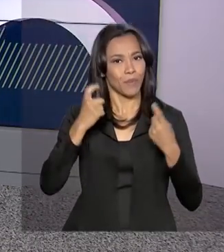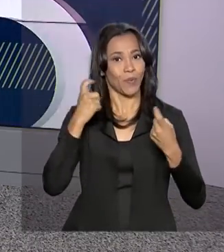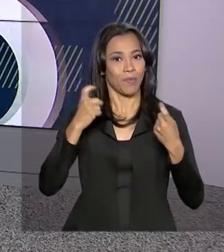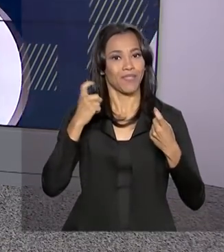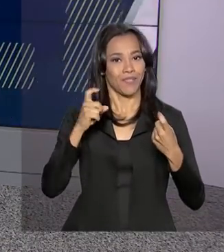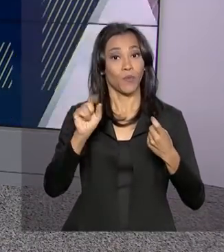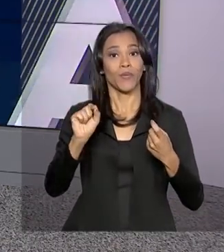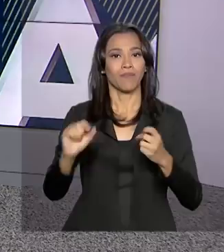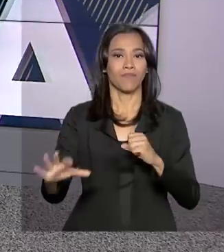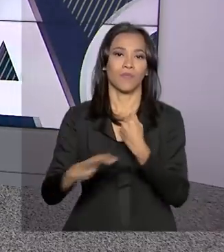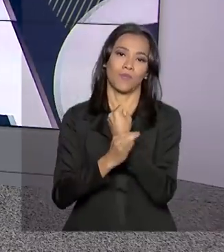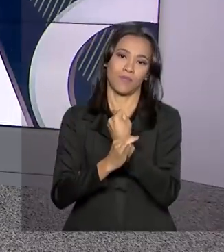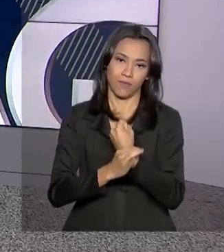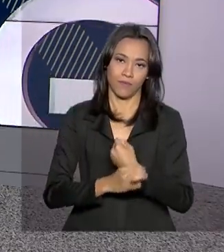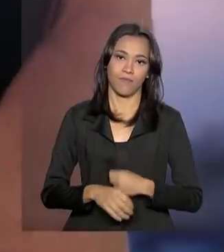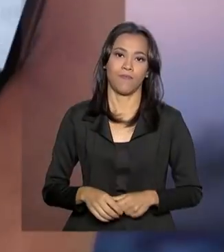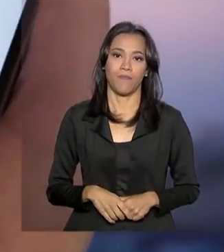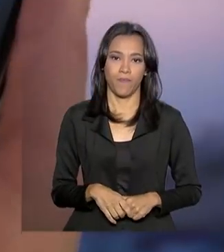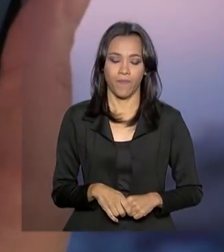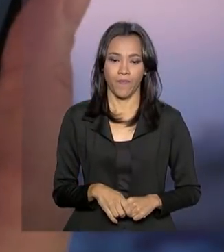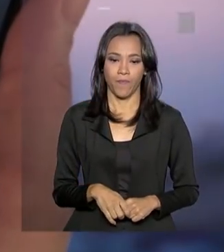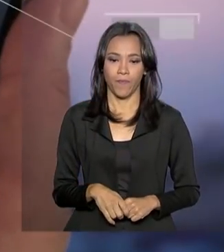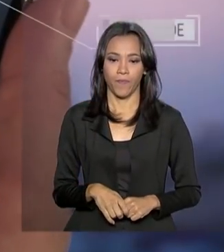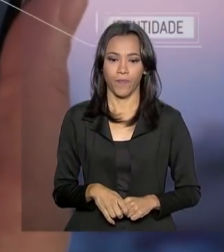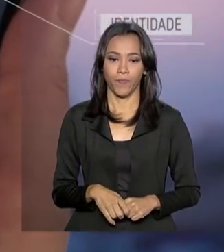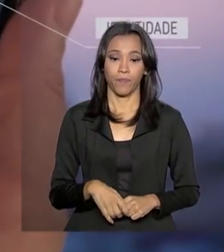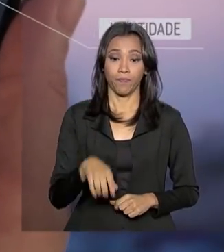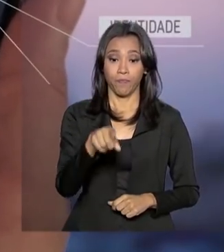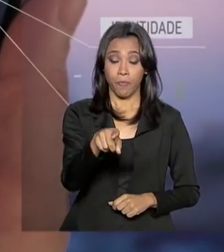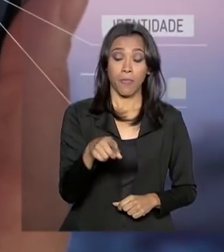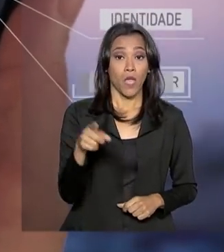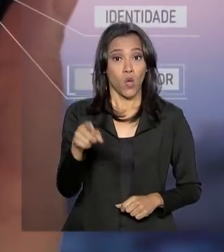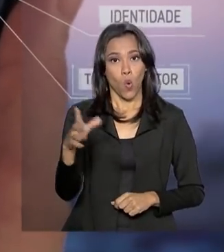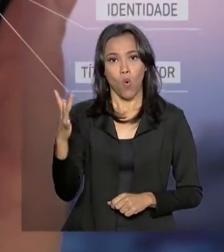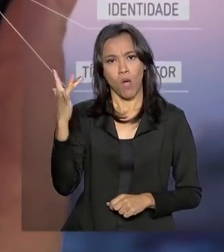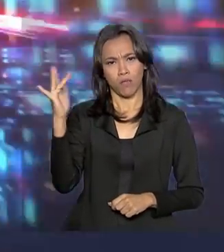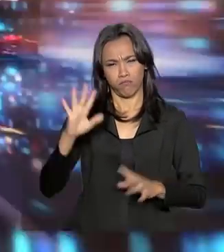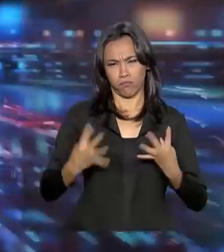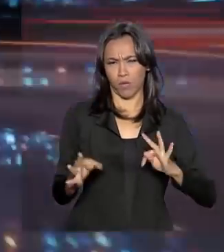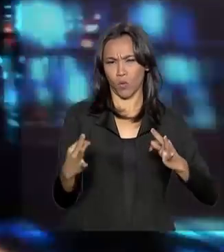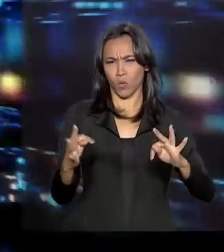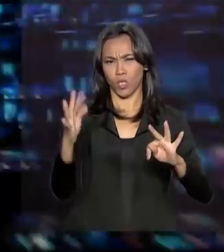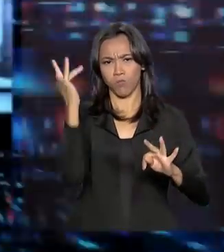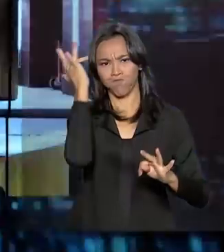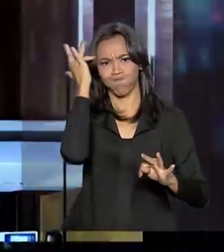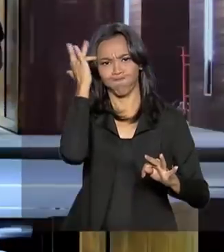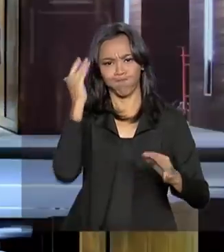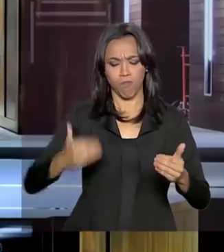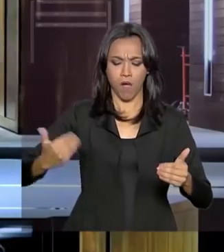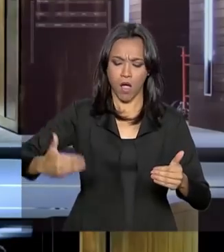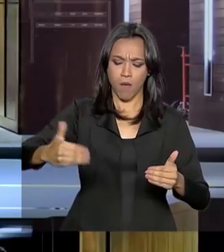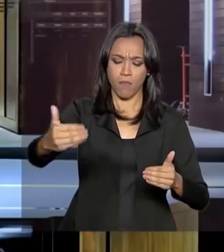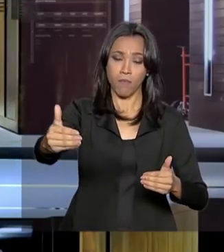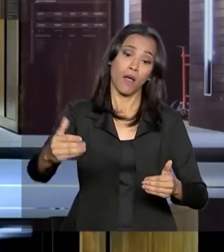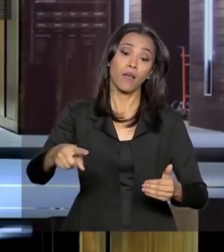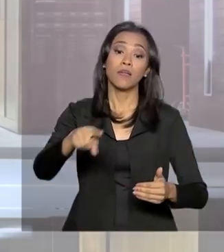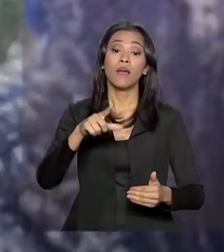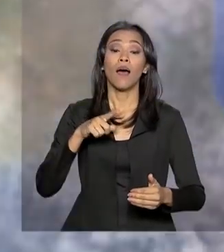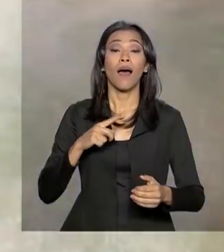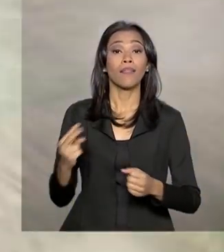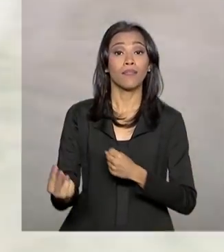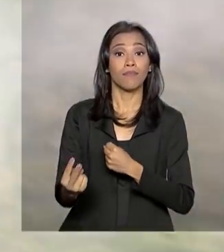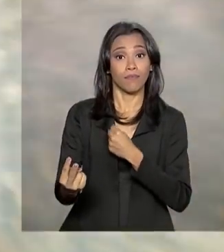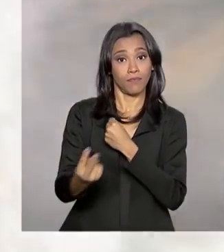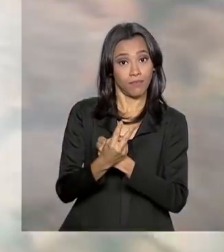segurança cibernética. Com o avanço da tecnologia, a defesa e a segurança cibernéticas